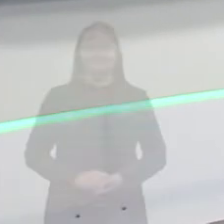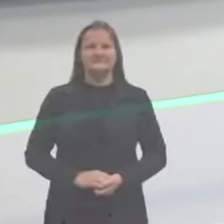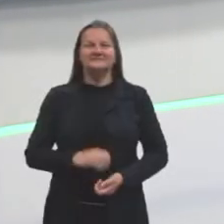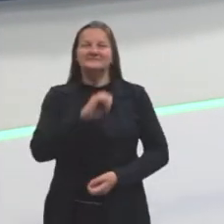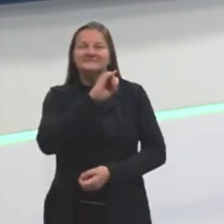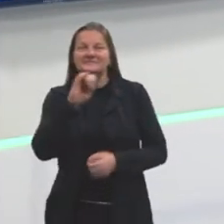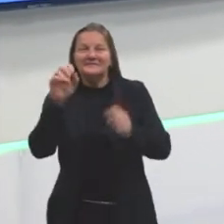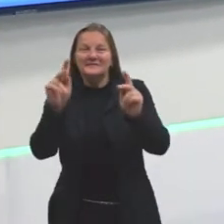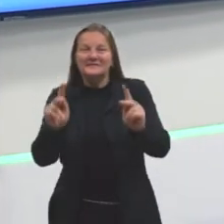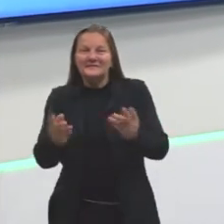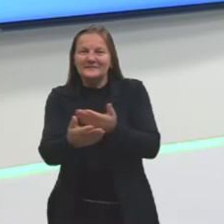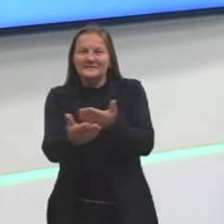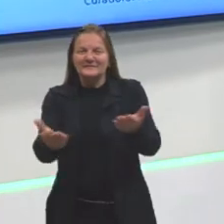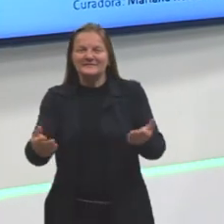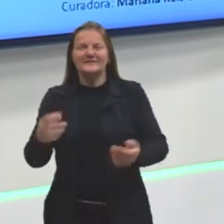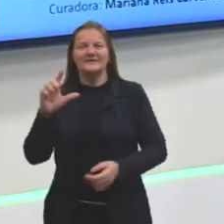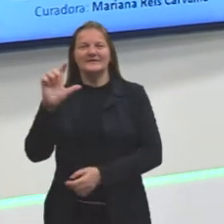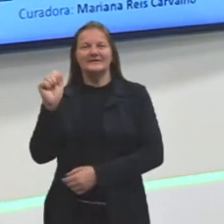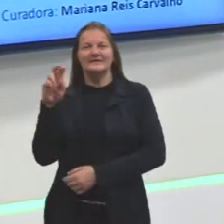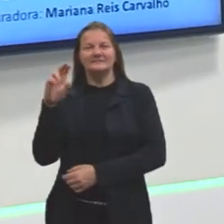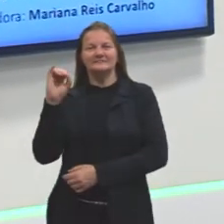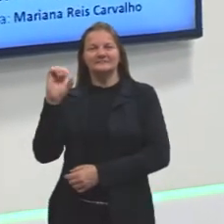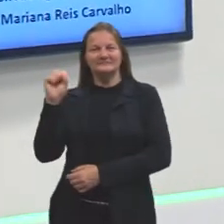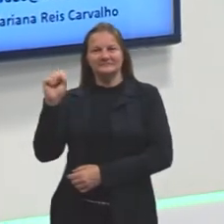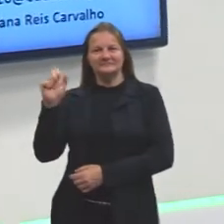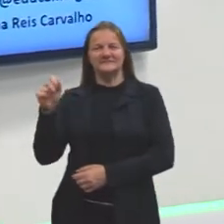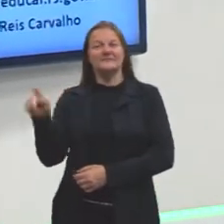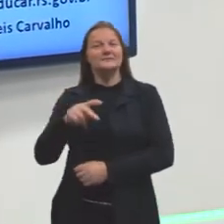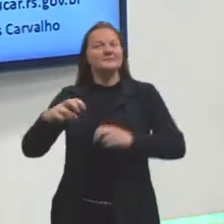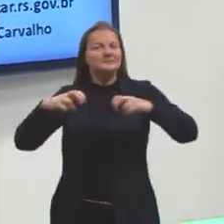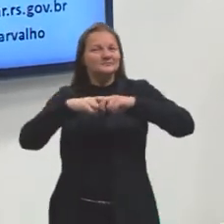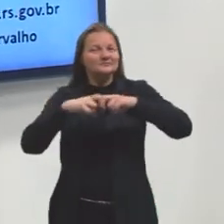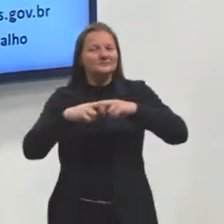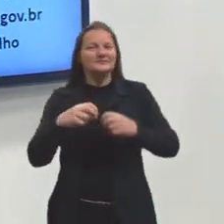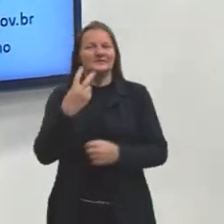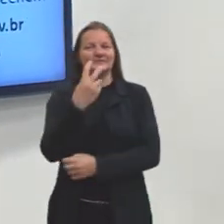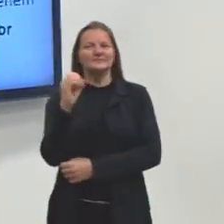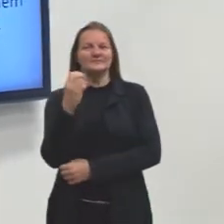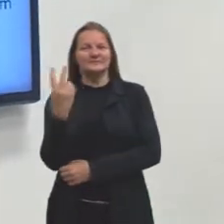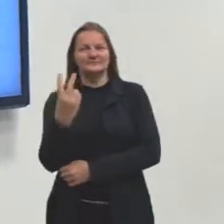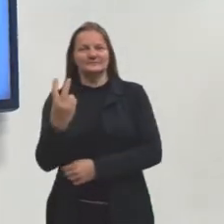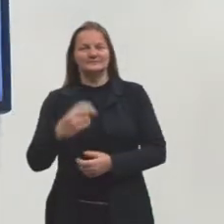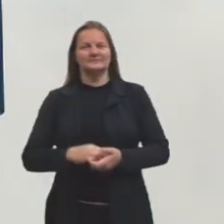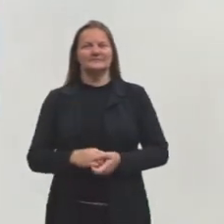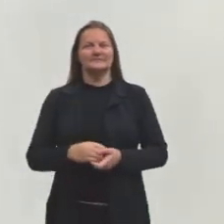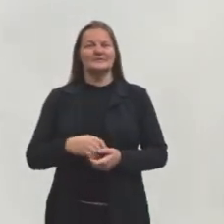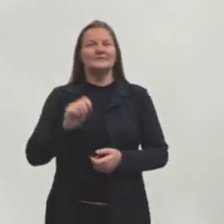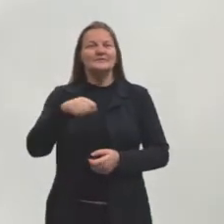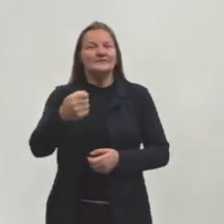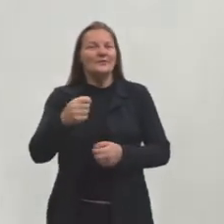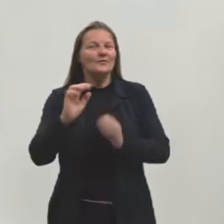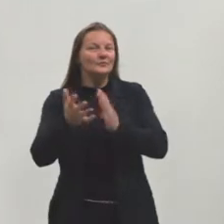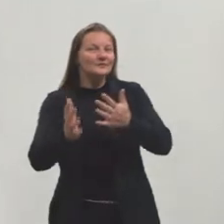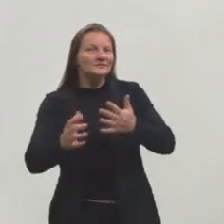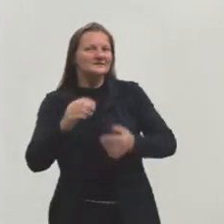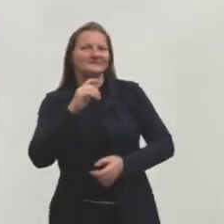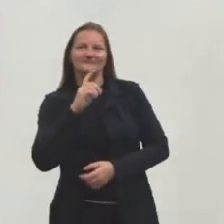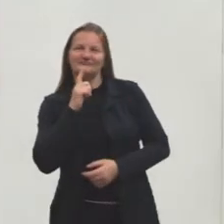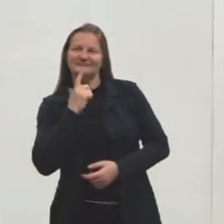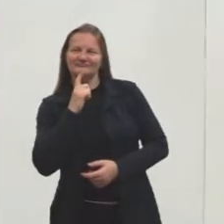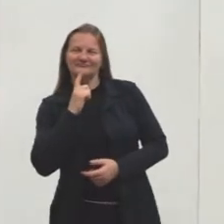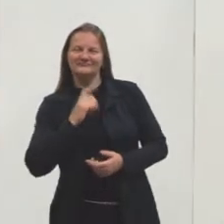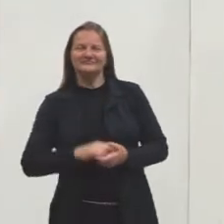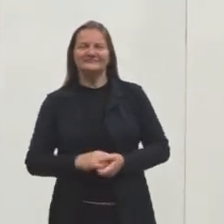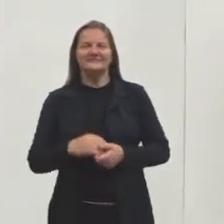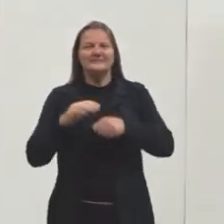Olá pessoal Eu me chamo Larissa e Sou professora de física do pré-enem 2022 Esse é o meu sinal em Libras Eu